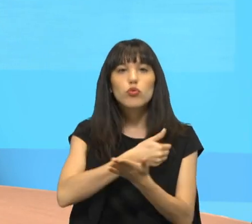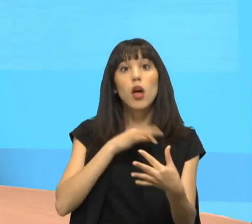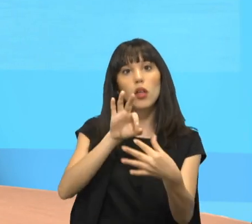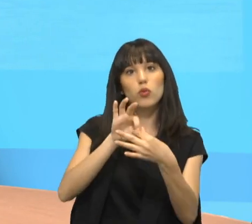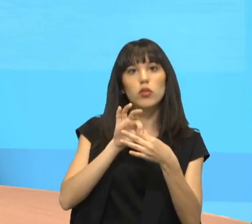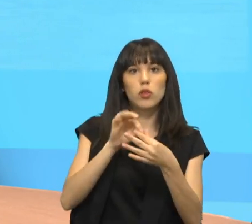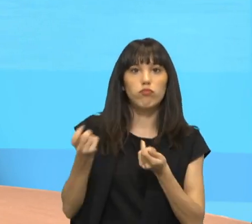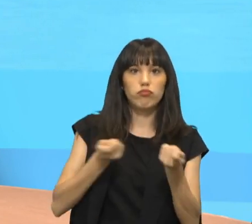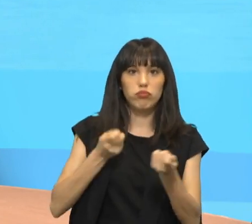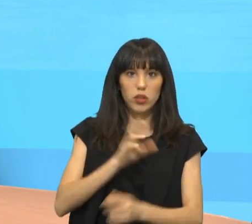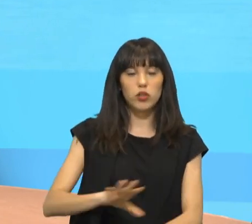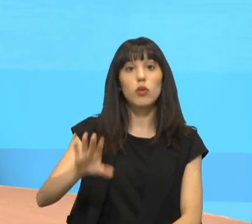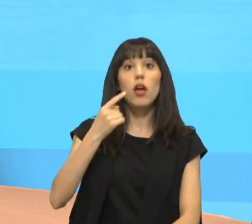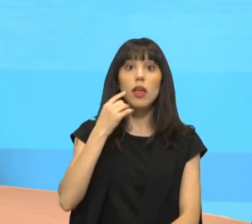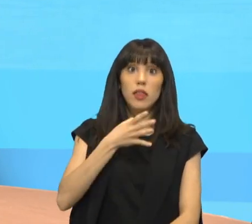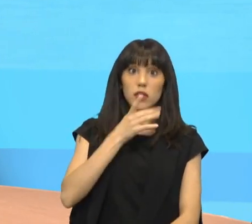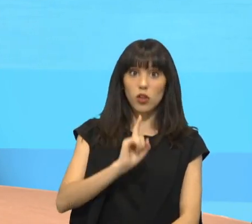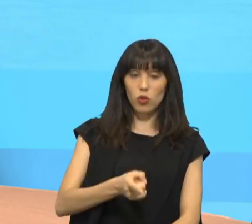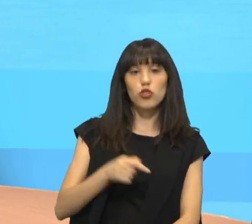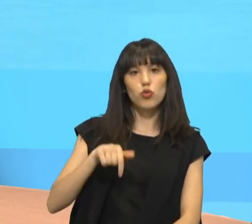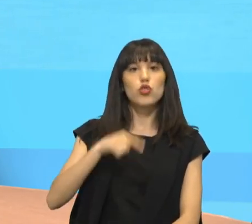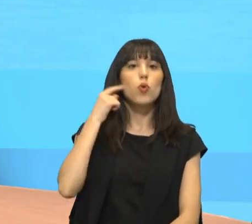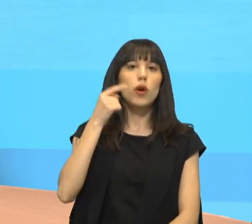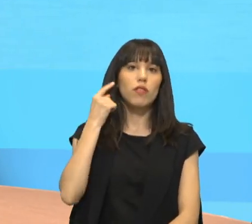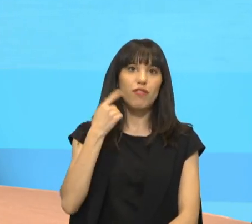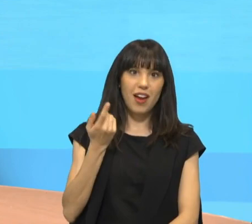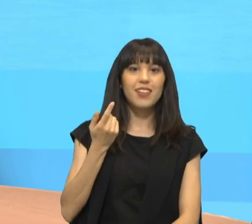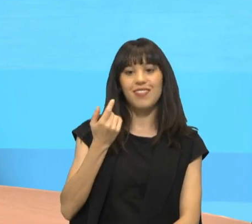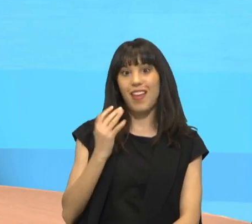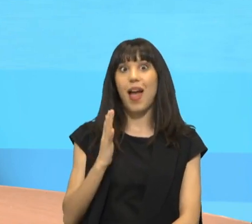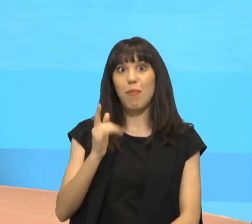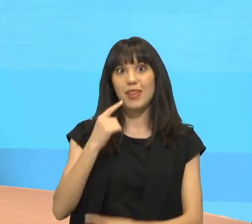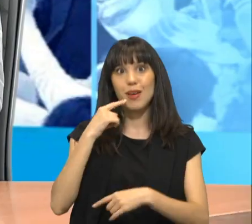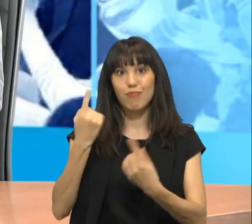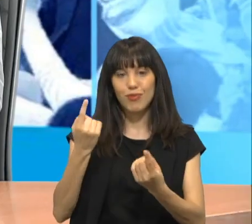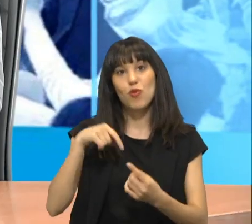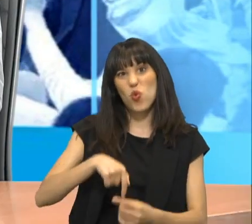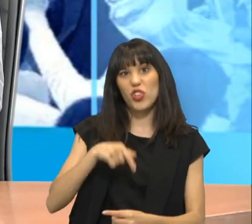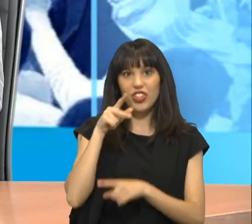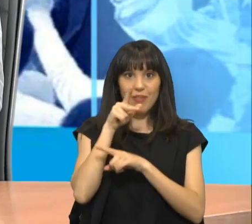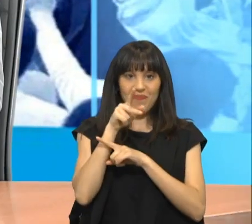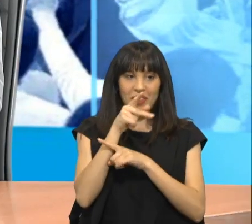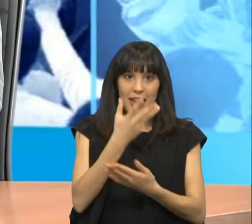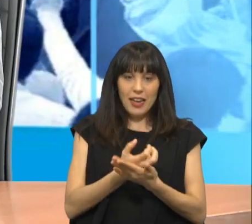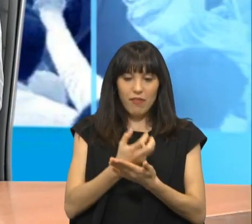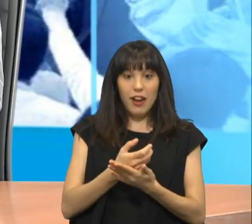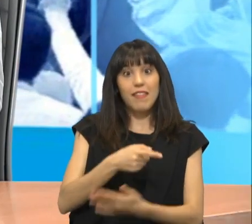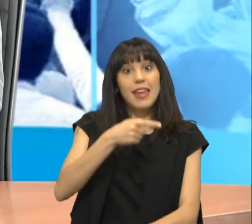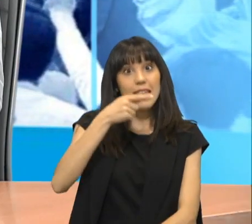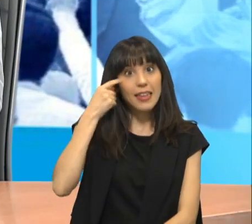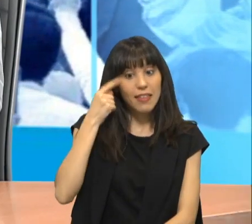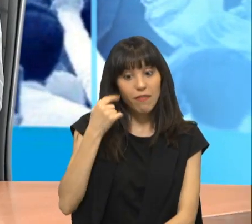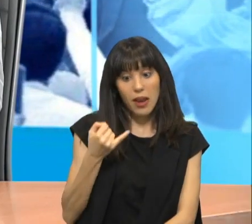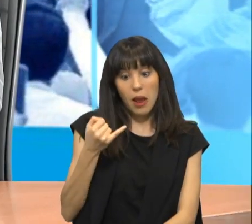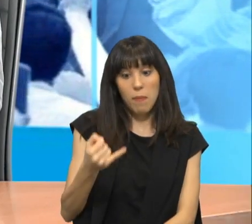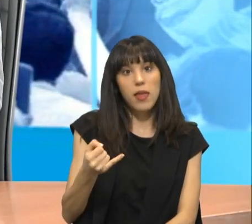Convém dizer que estamos a gravar este programa na quarta-feira, portanto, um dia antes da emissão, e nesta quinta-feira é que propriamente as conclusões